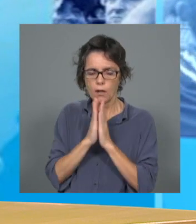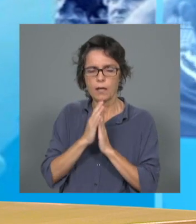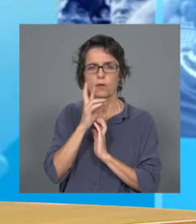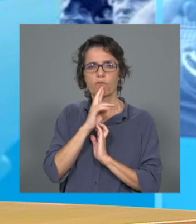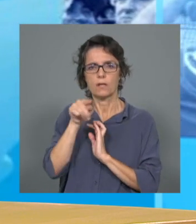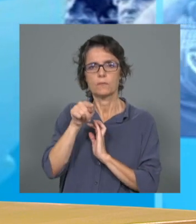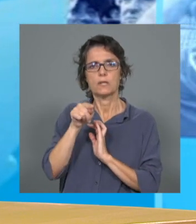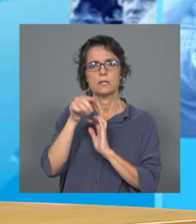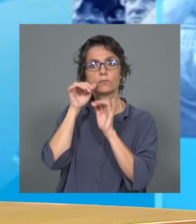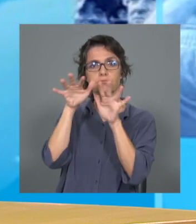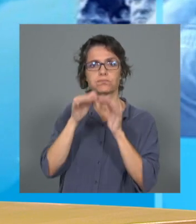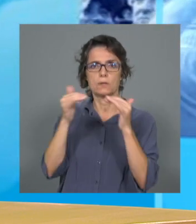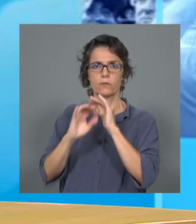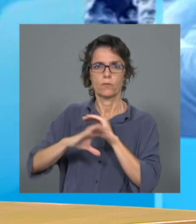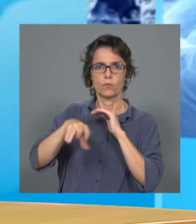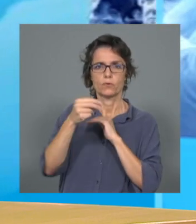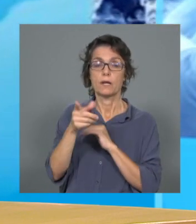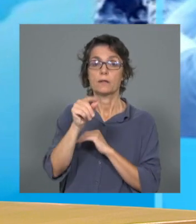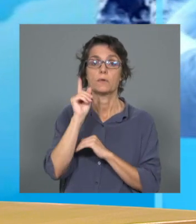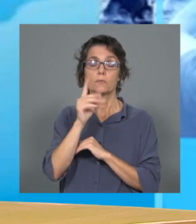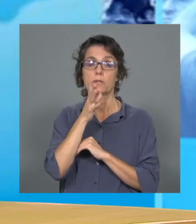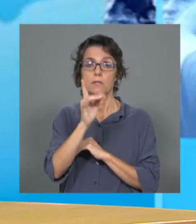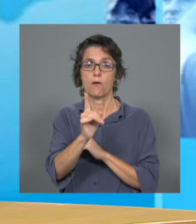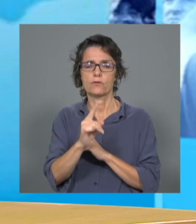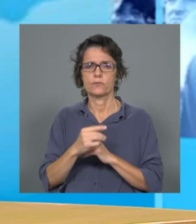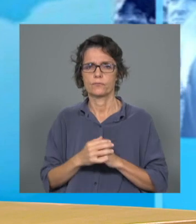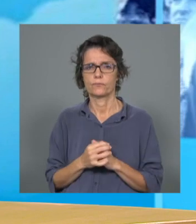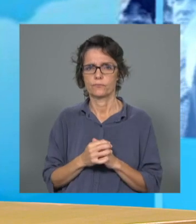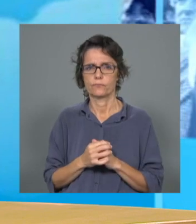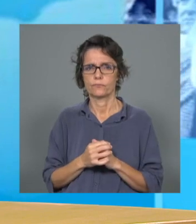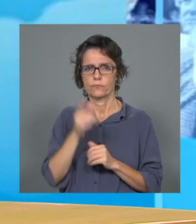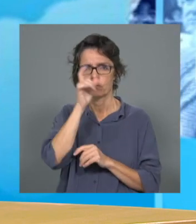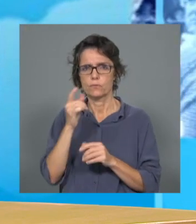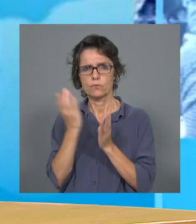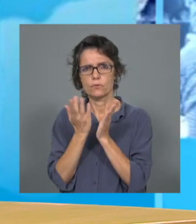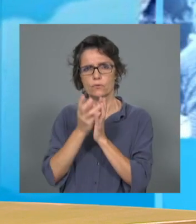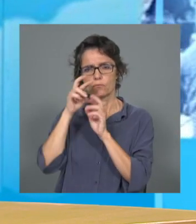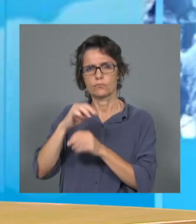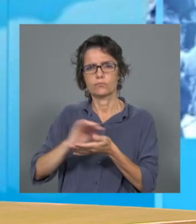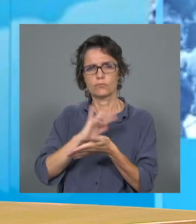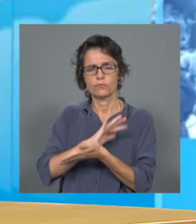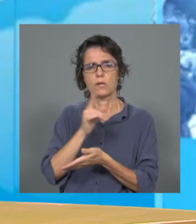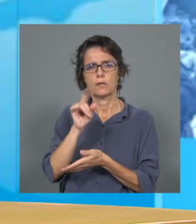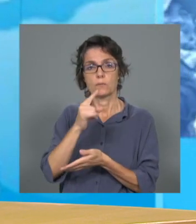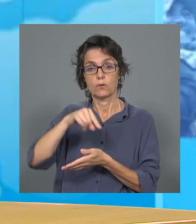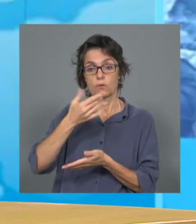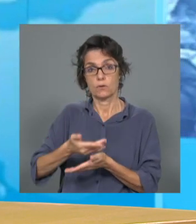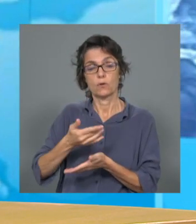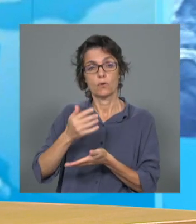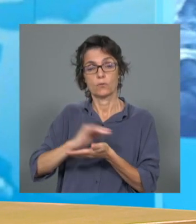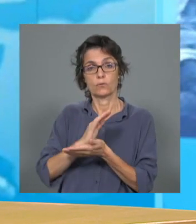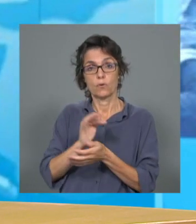outra particularidade que eu acho muito interessante, e para quem estuda o jornal, e nós neste momento estamos a terminar a